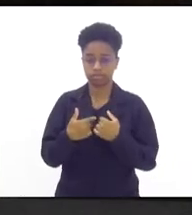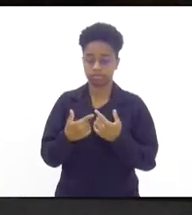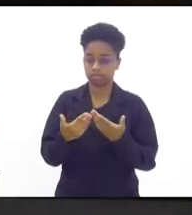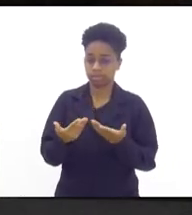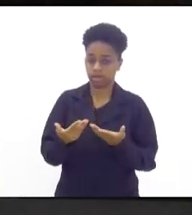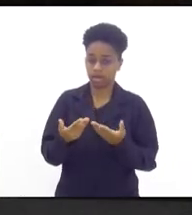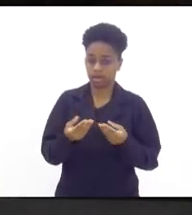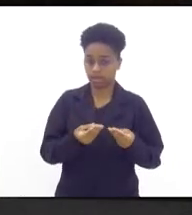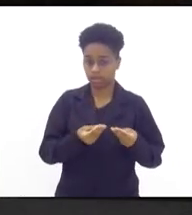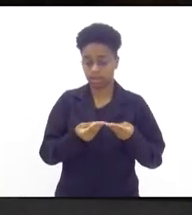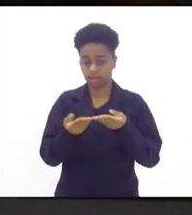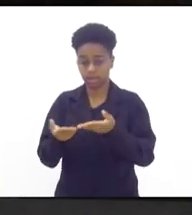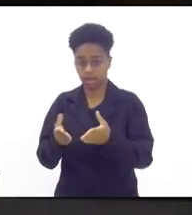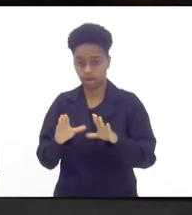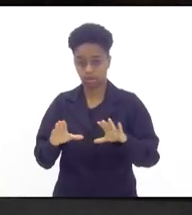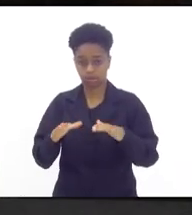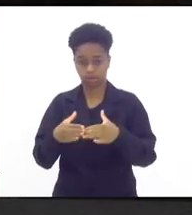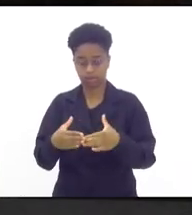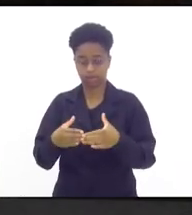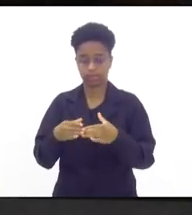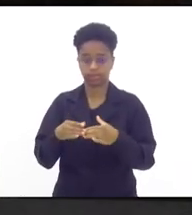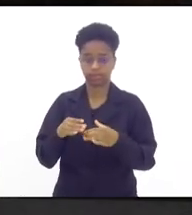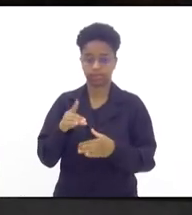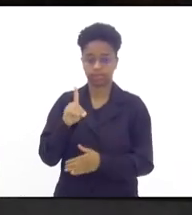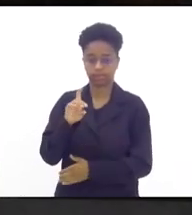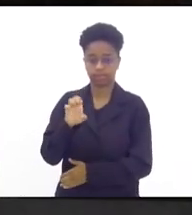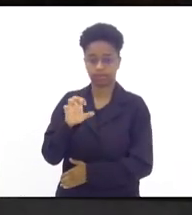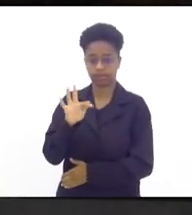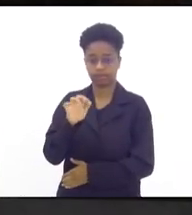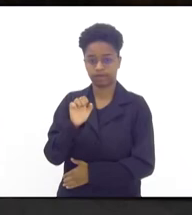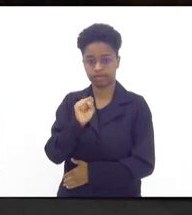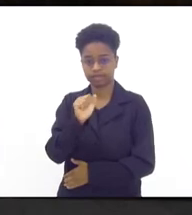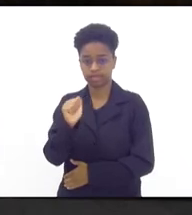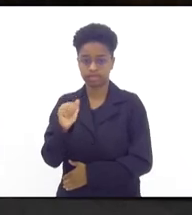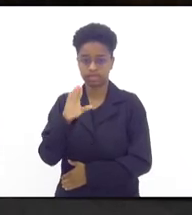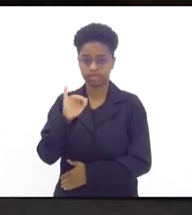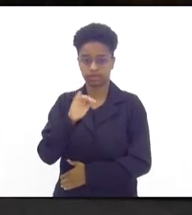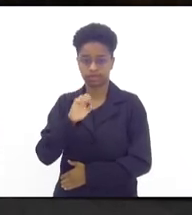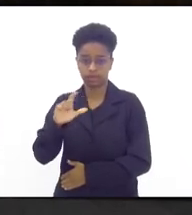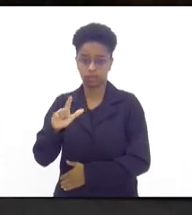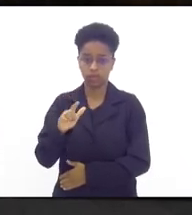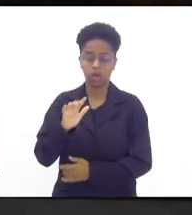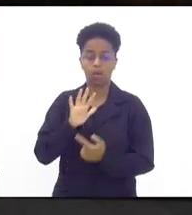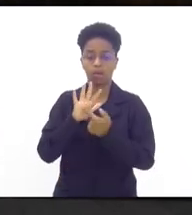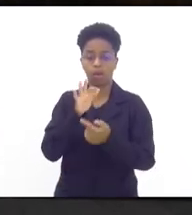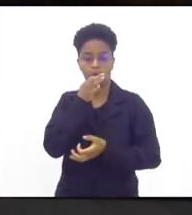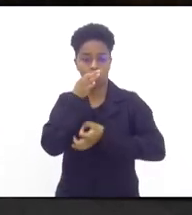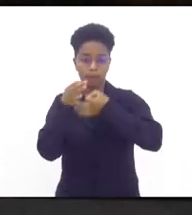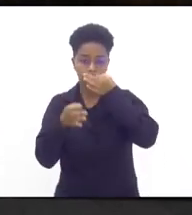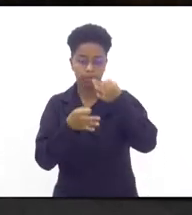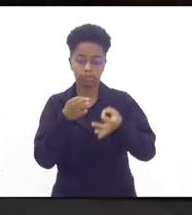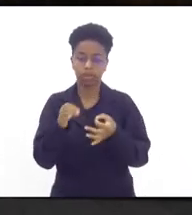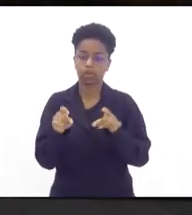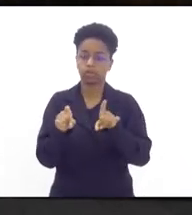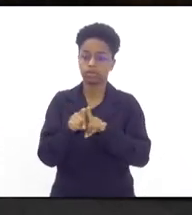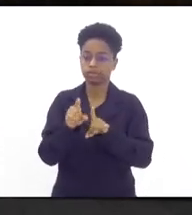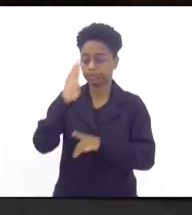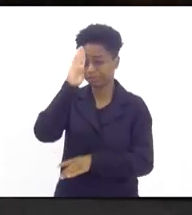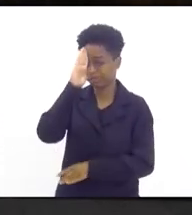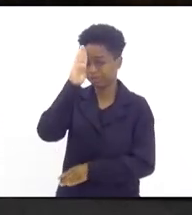a comissão de Defesa Civil dessa casa as suas impressões e principalmente a